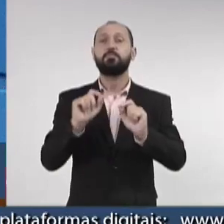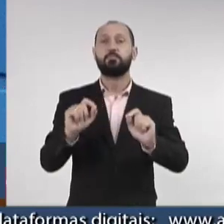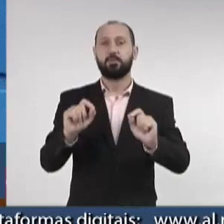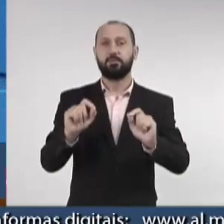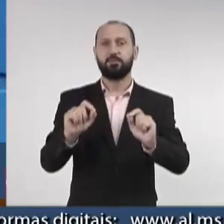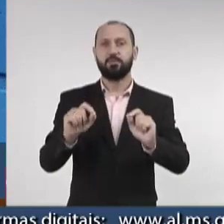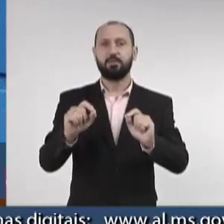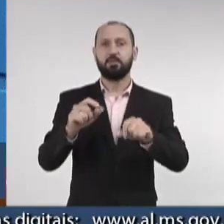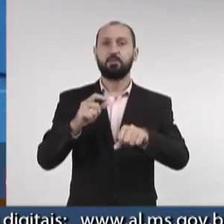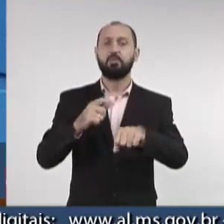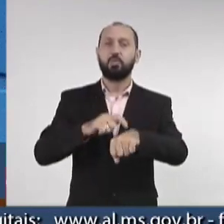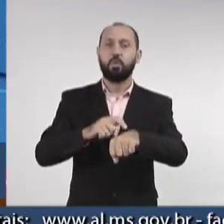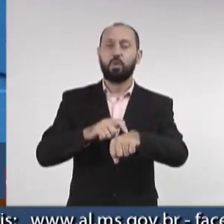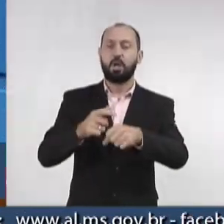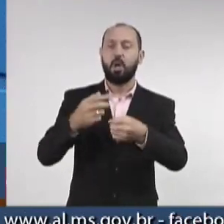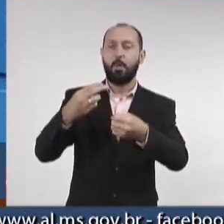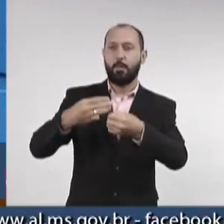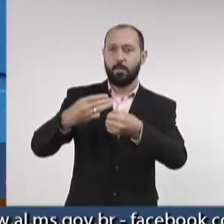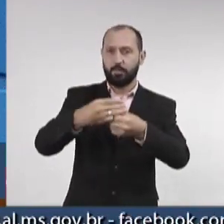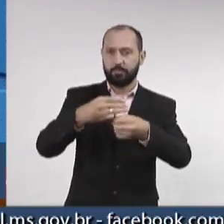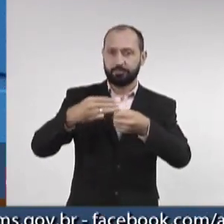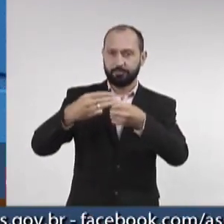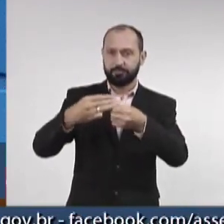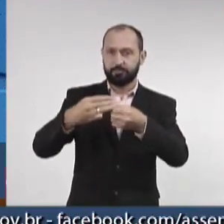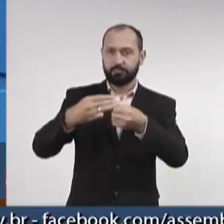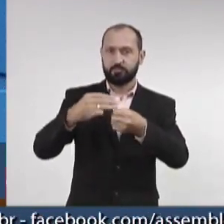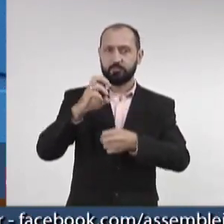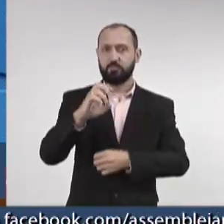em Rio Brilhante, sob o número